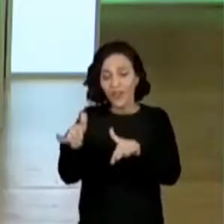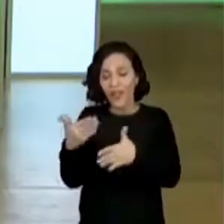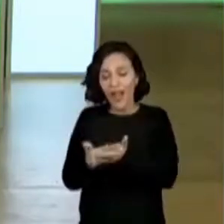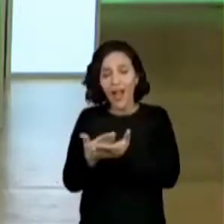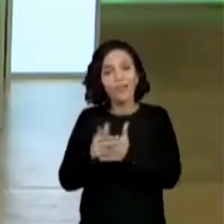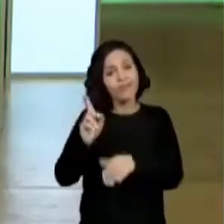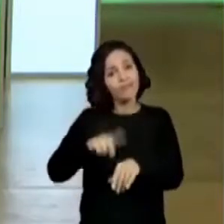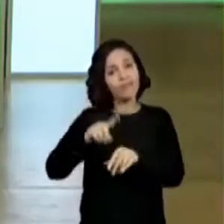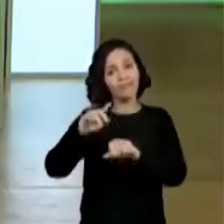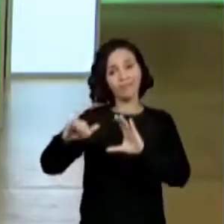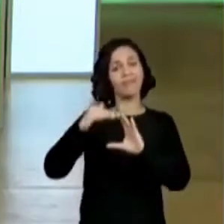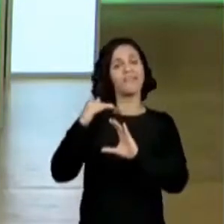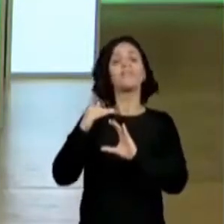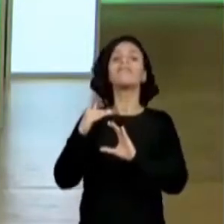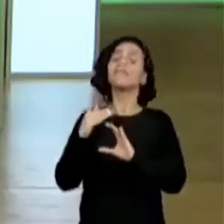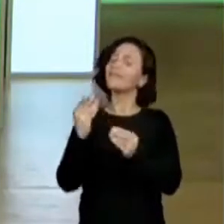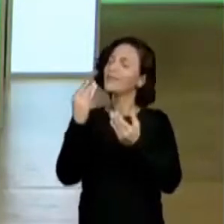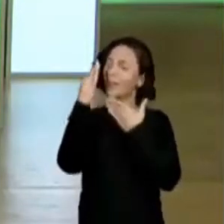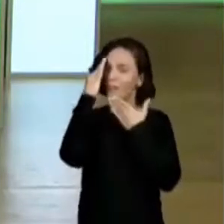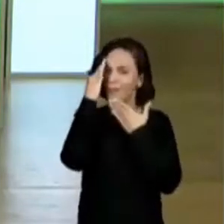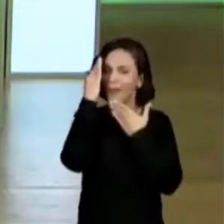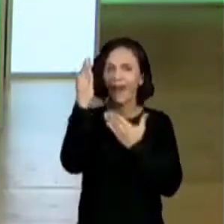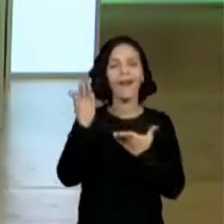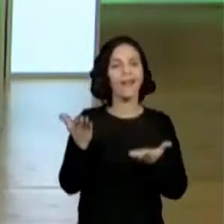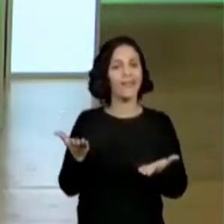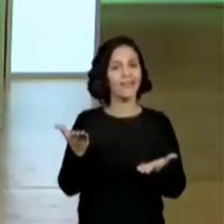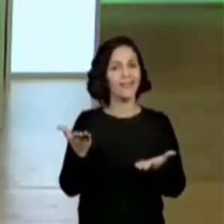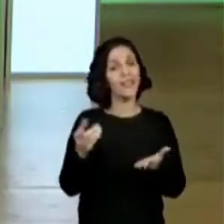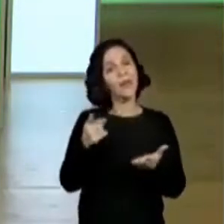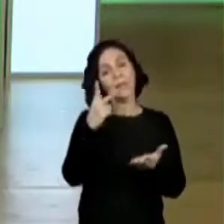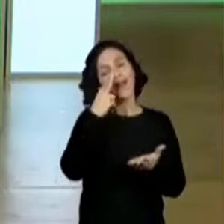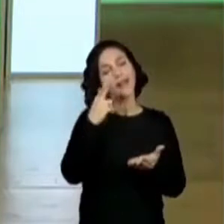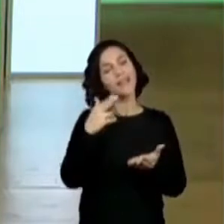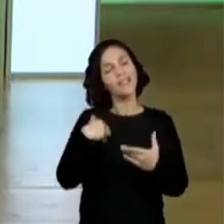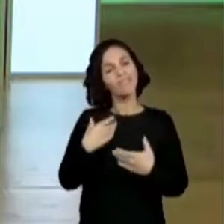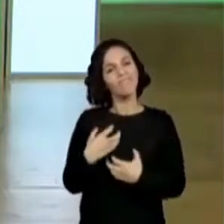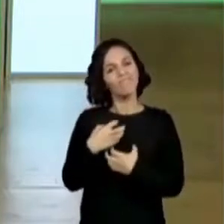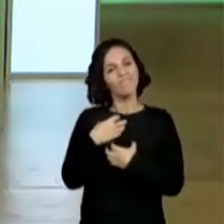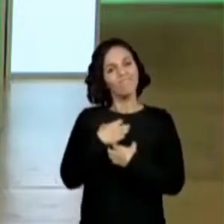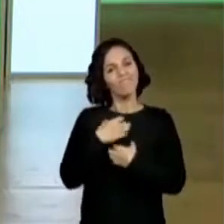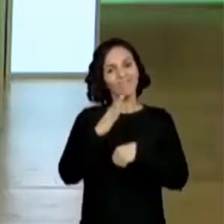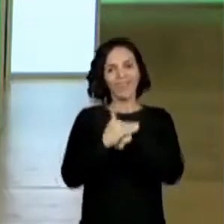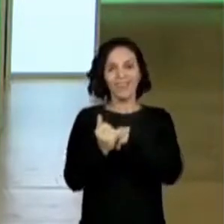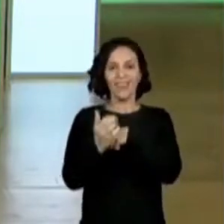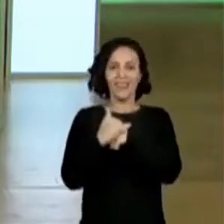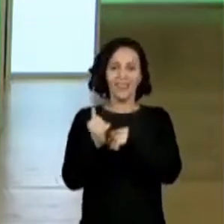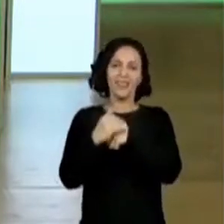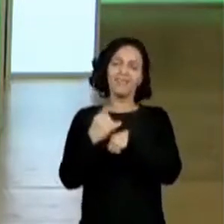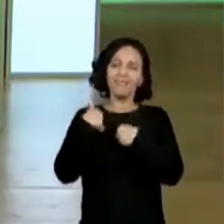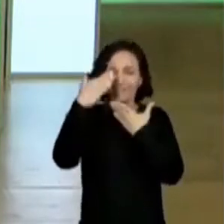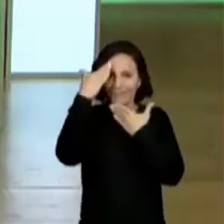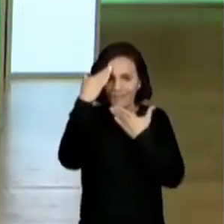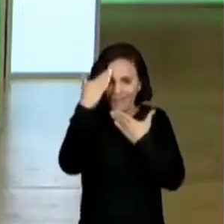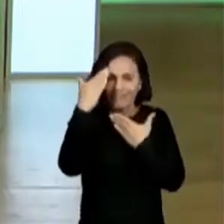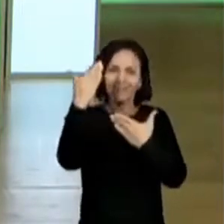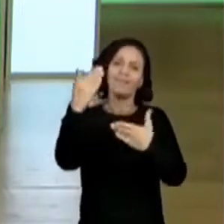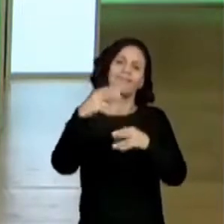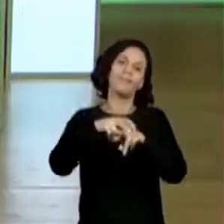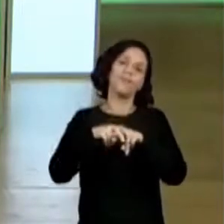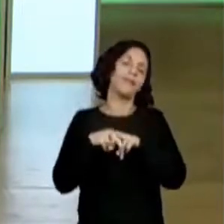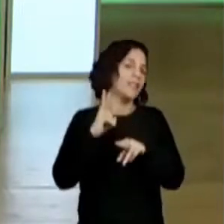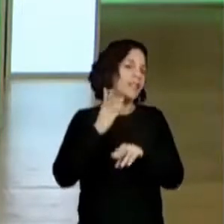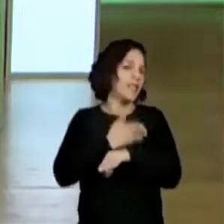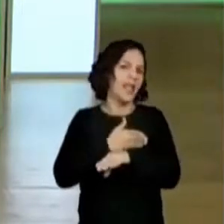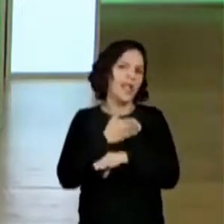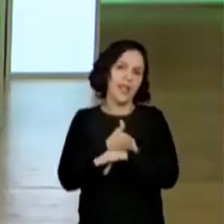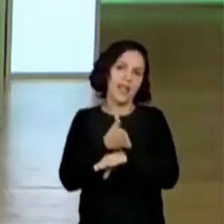estão enviando. Muito obrigada, isso é uma forma, é uma representação mesmo de carinho que a gente só pode agradecer o